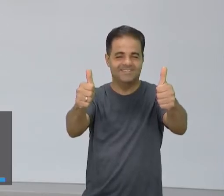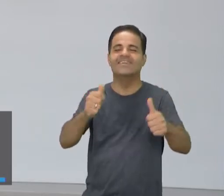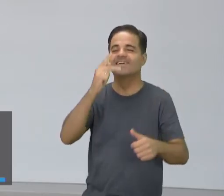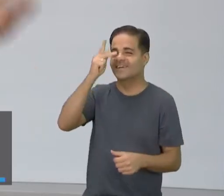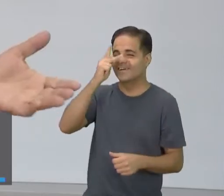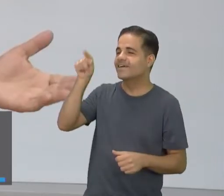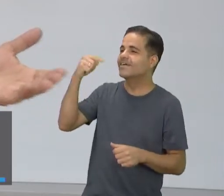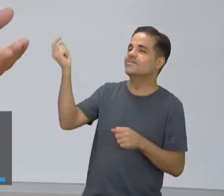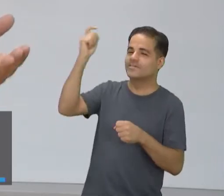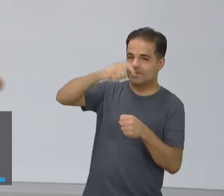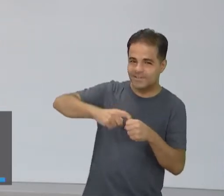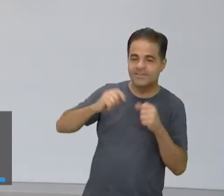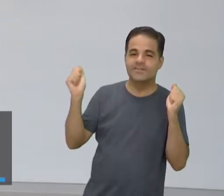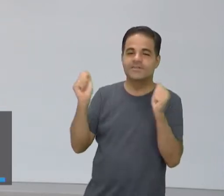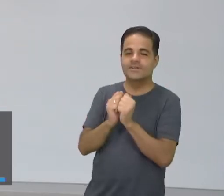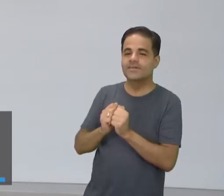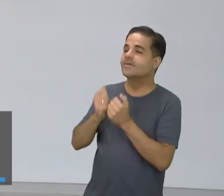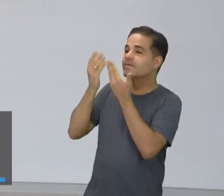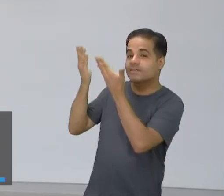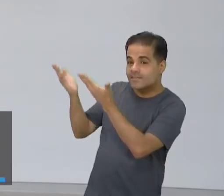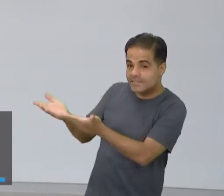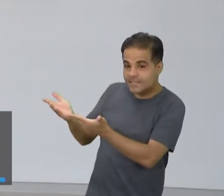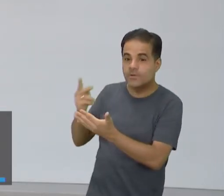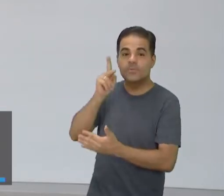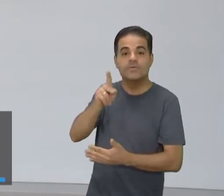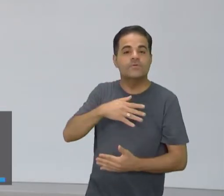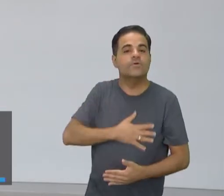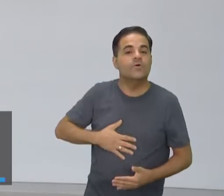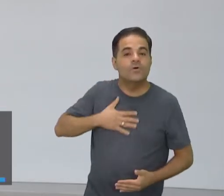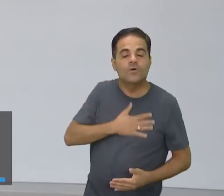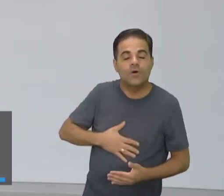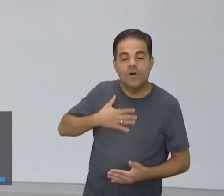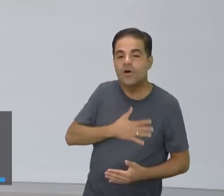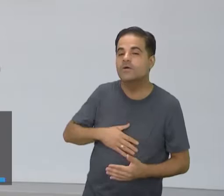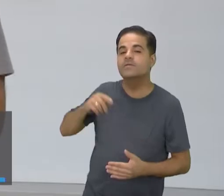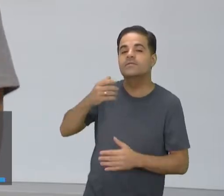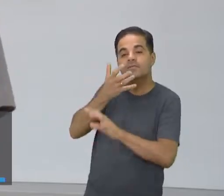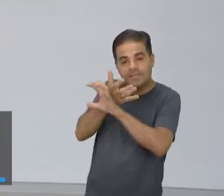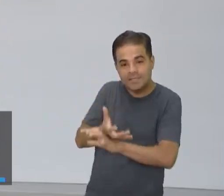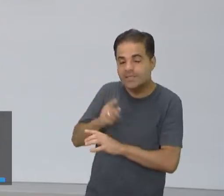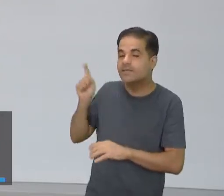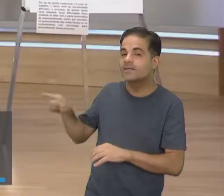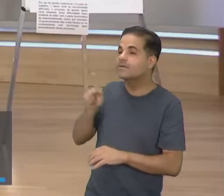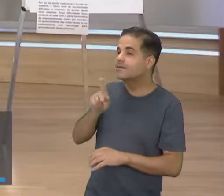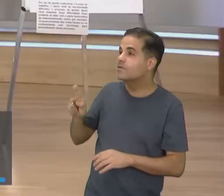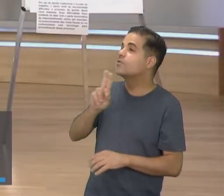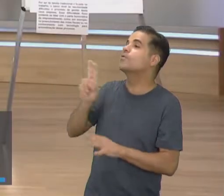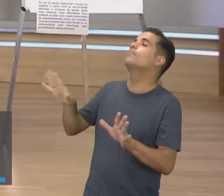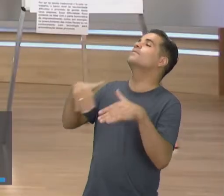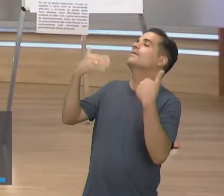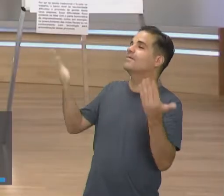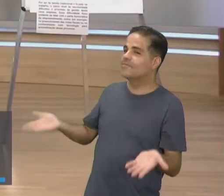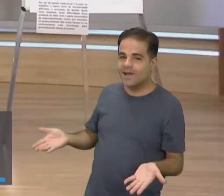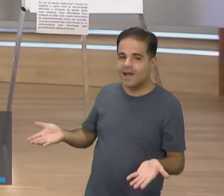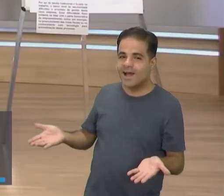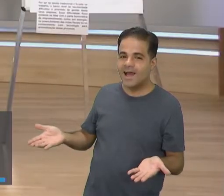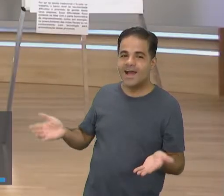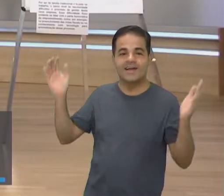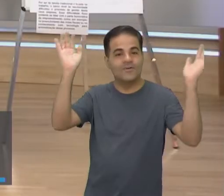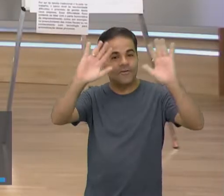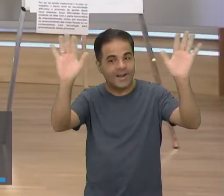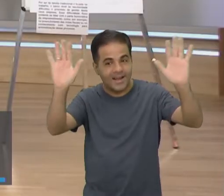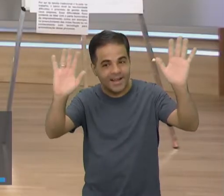bom. E eu tô aqui com uma professora muito bacana, que eu gosto muito da matéria dela também, que é a professora, não vou falar o nome, fala você.